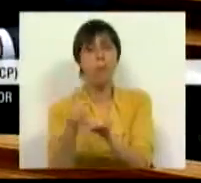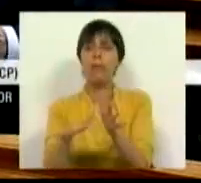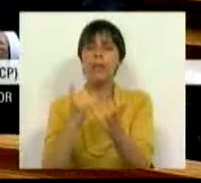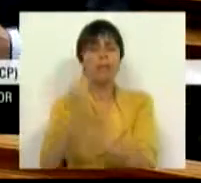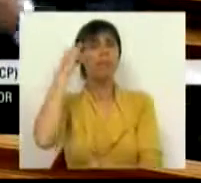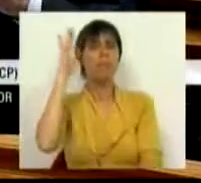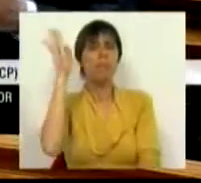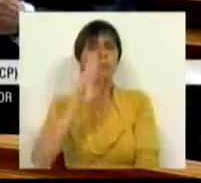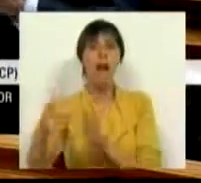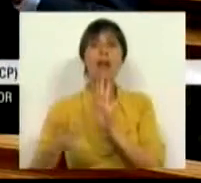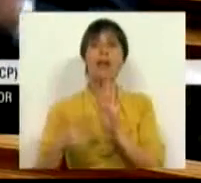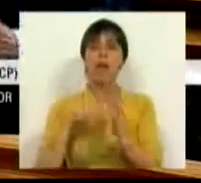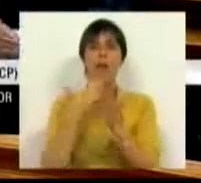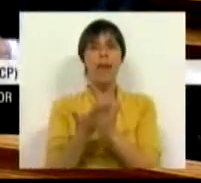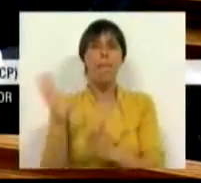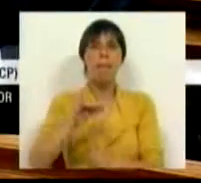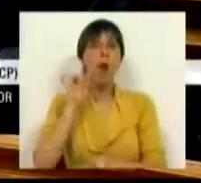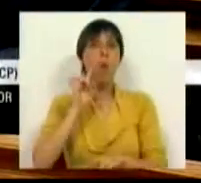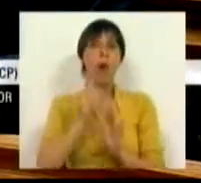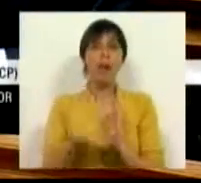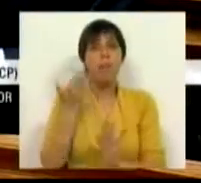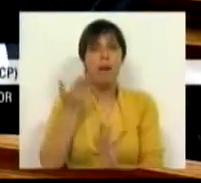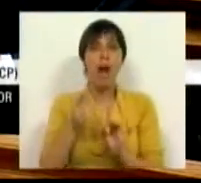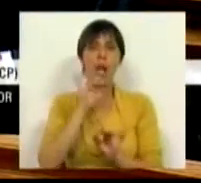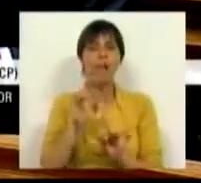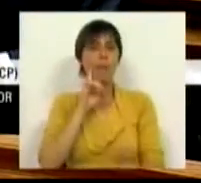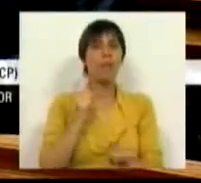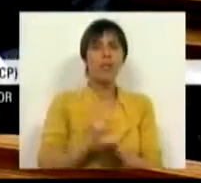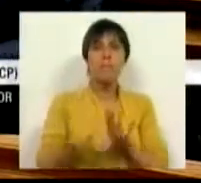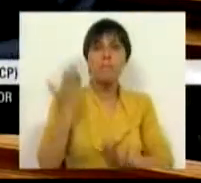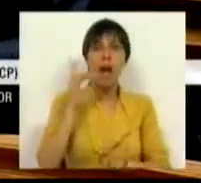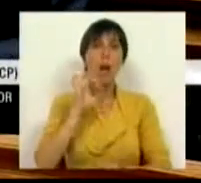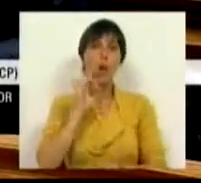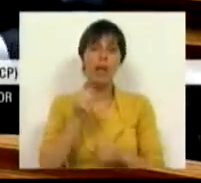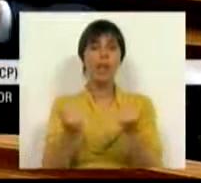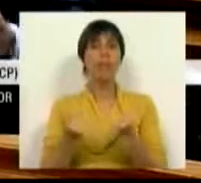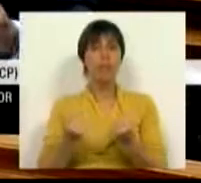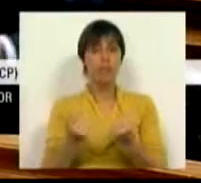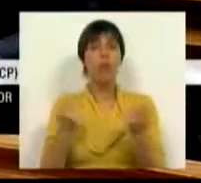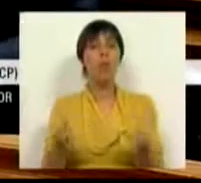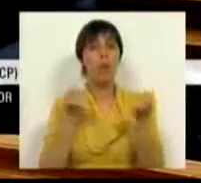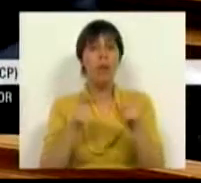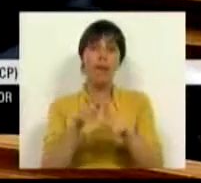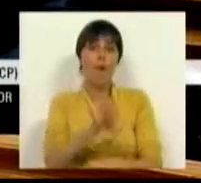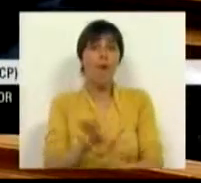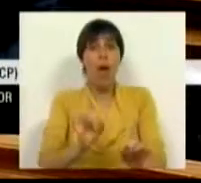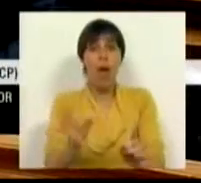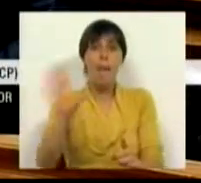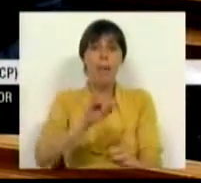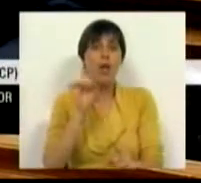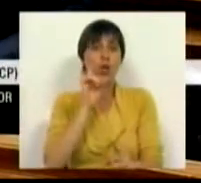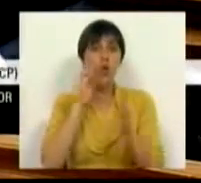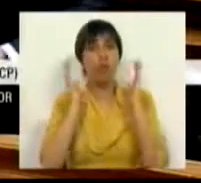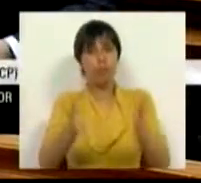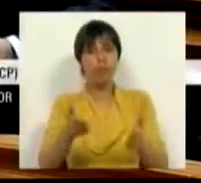sempre presente a necessidade de elevar a qualidade, ou melhor, o grau de exigência da qualidade dos veículos promotores, dessa forma, de maior